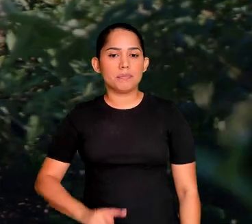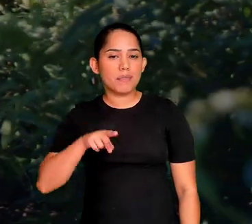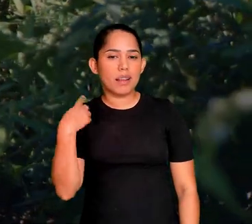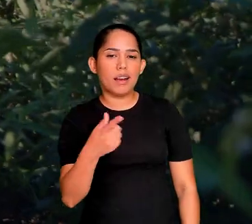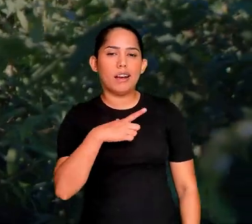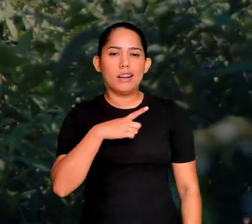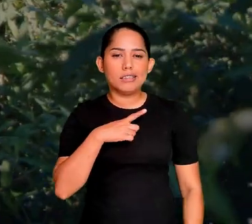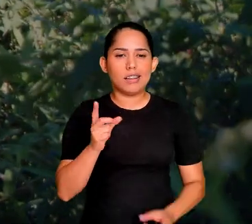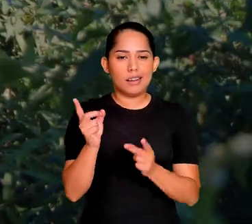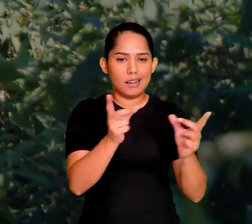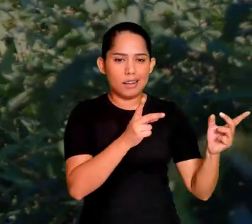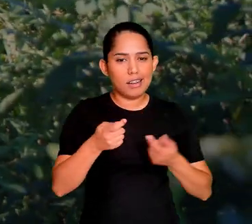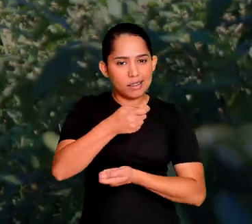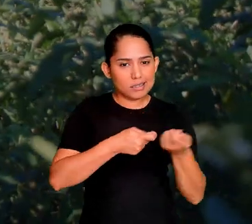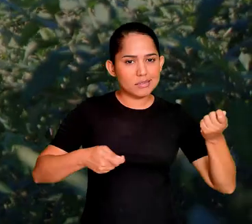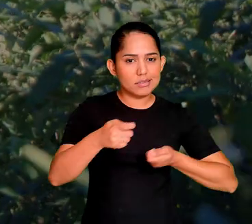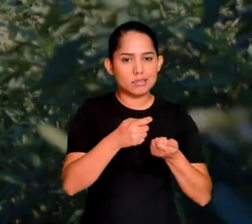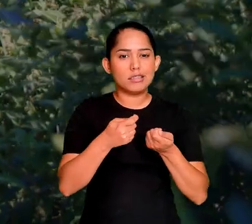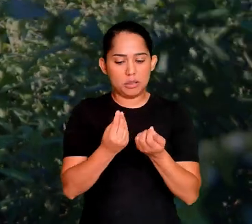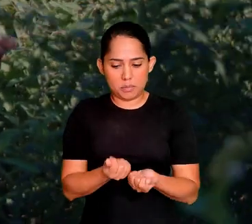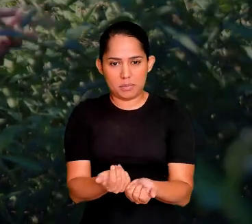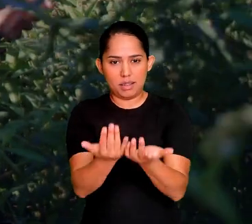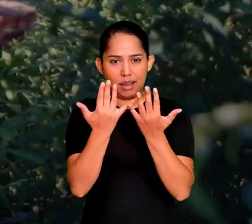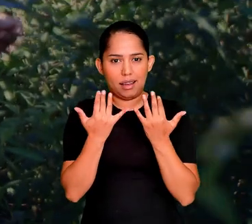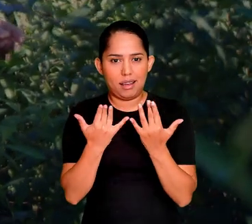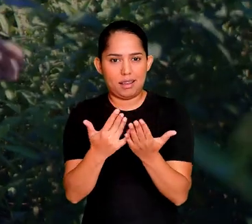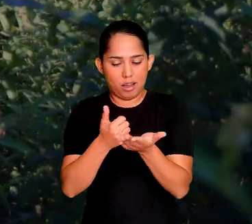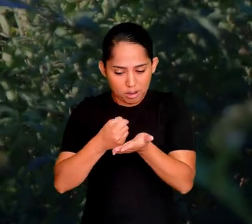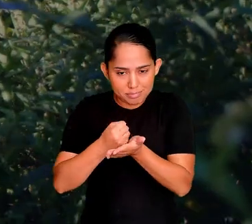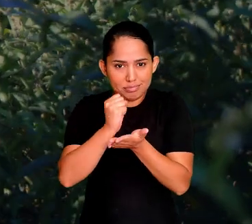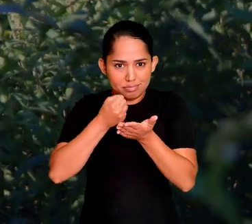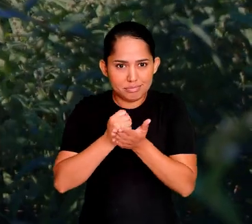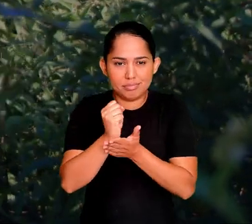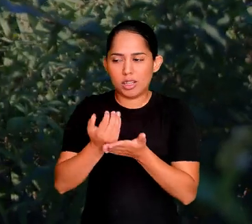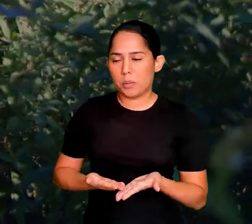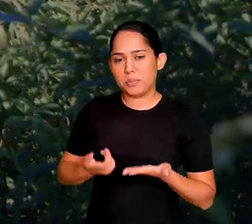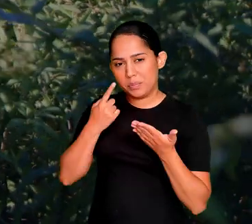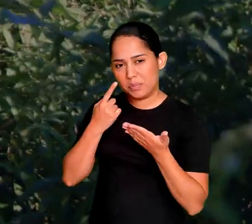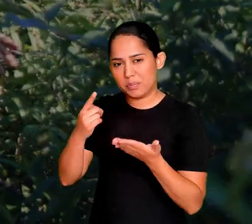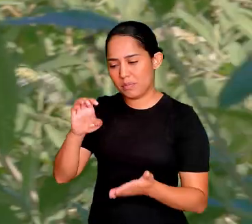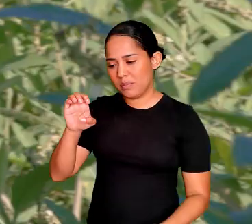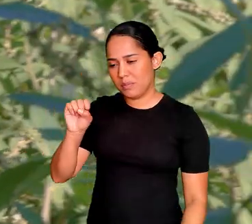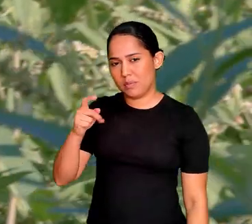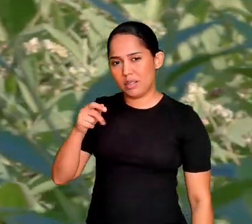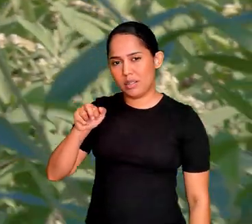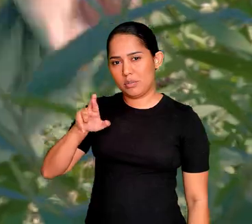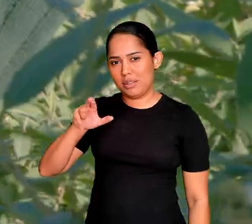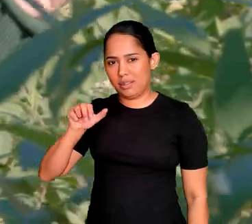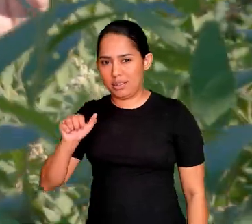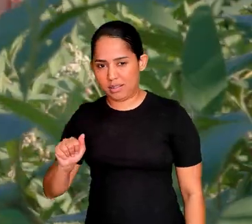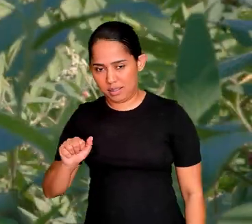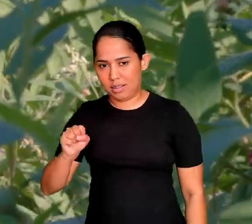A gente tem um consórcio de plantas medicinais aqui. Daí tem a espinheira santa, né? Daí tem